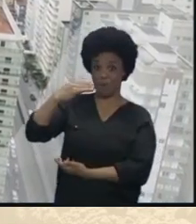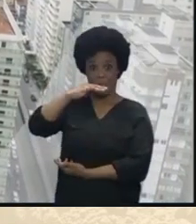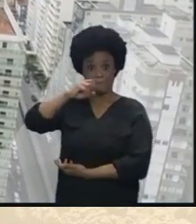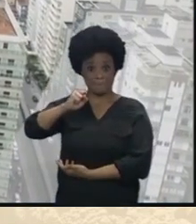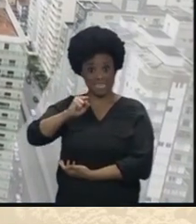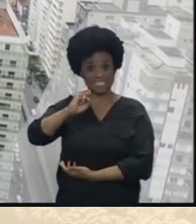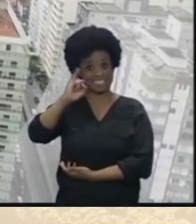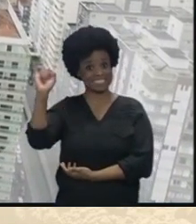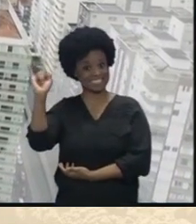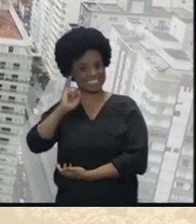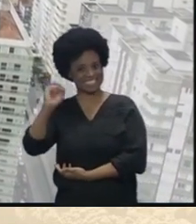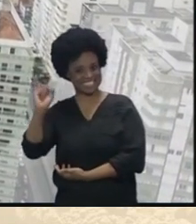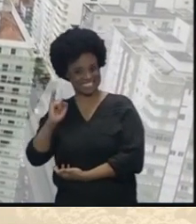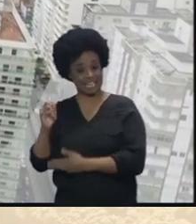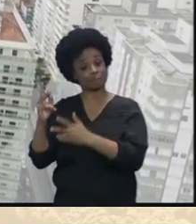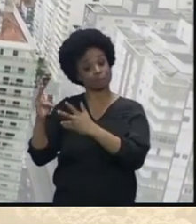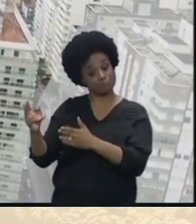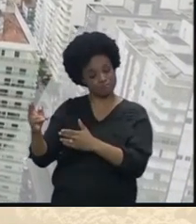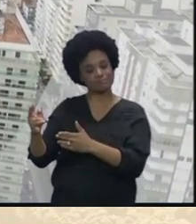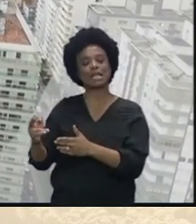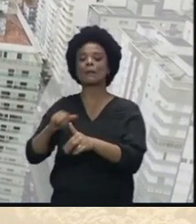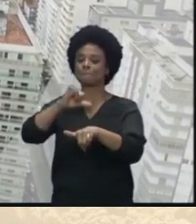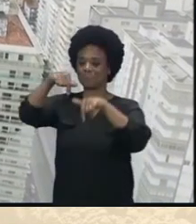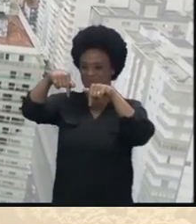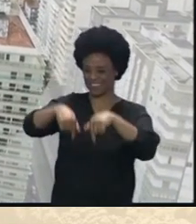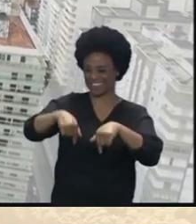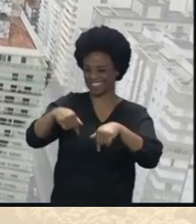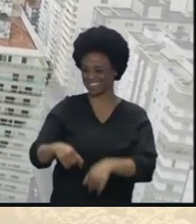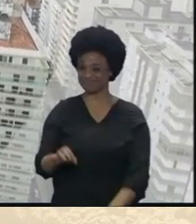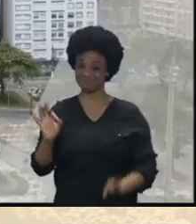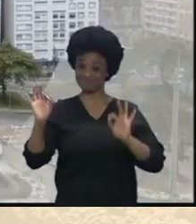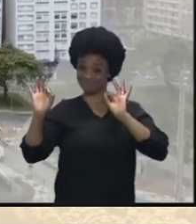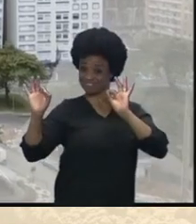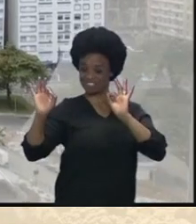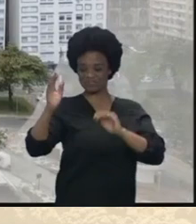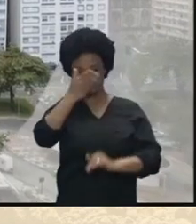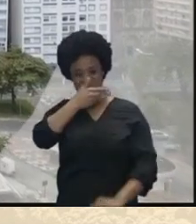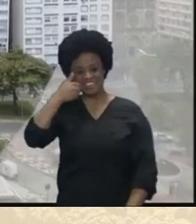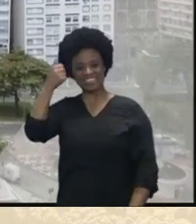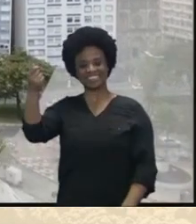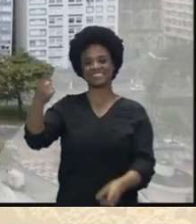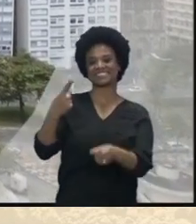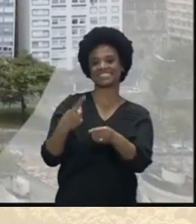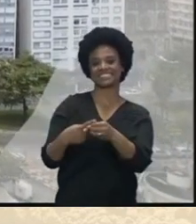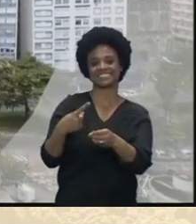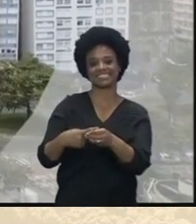prédios tortos de Santos já se tornaram um charme a mais para a cidade.